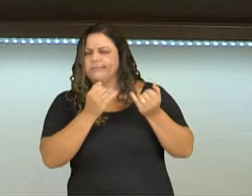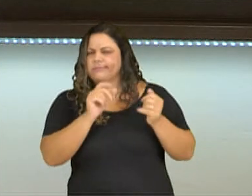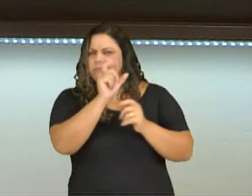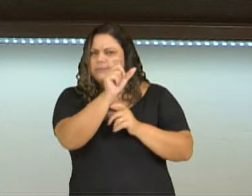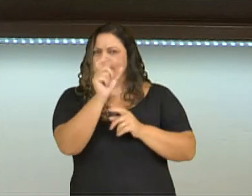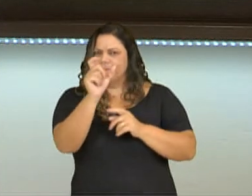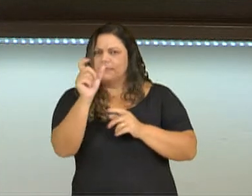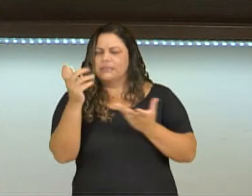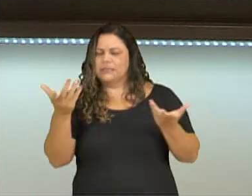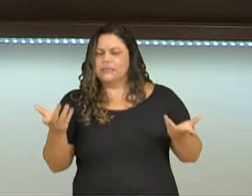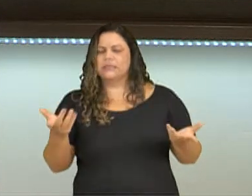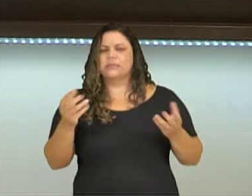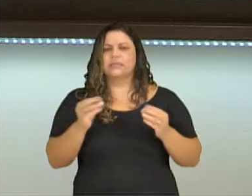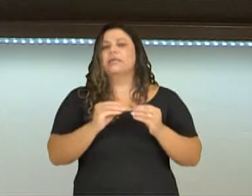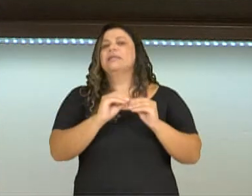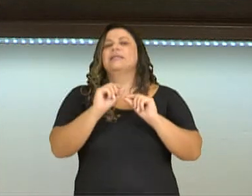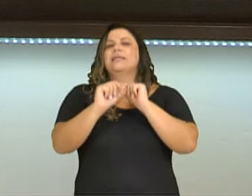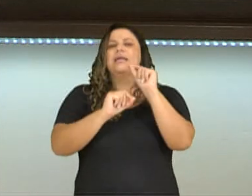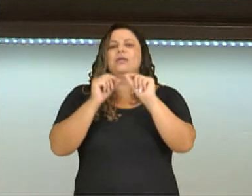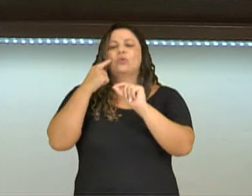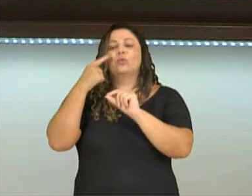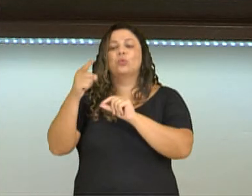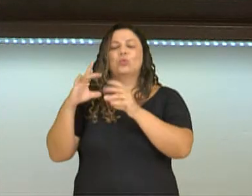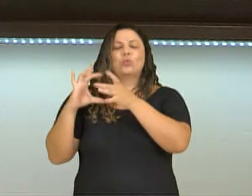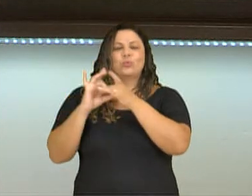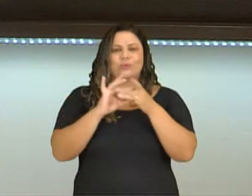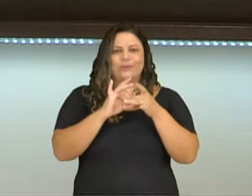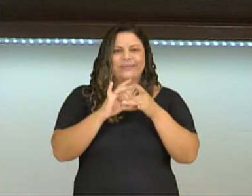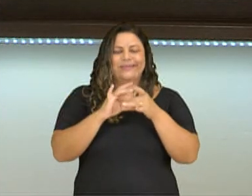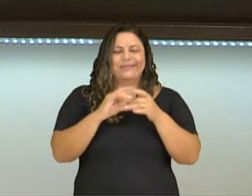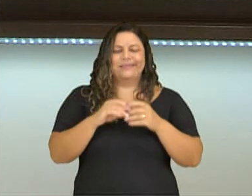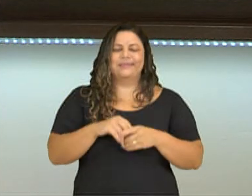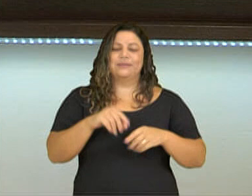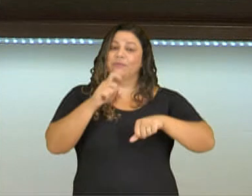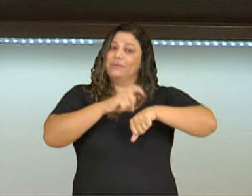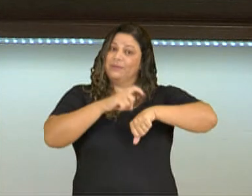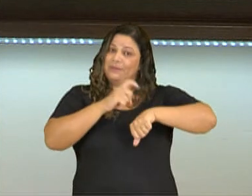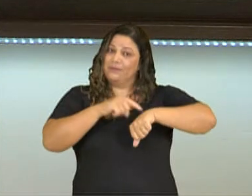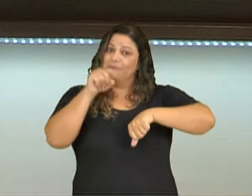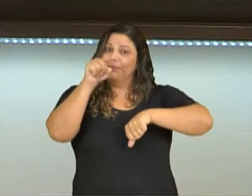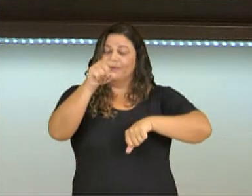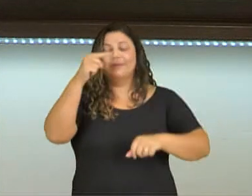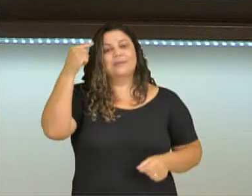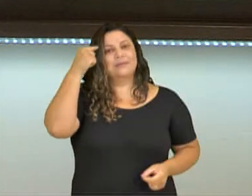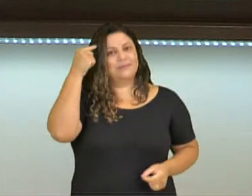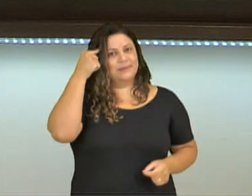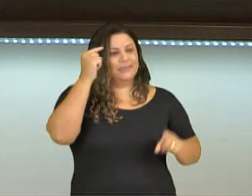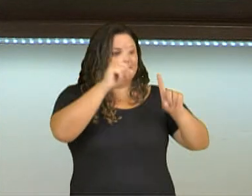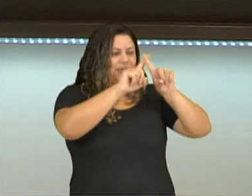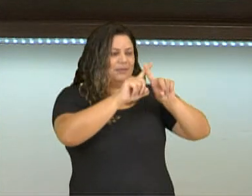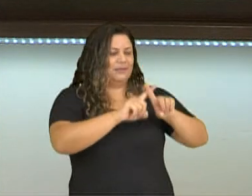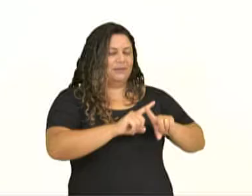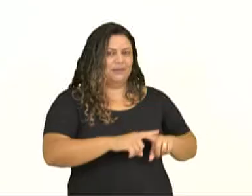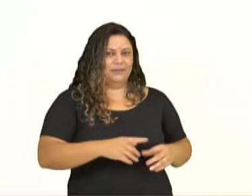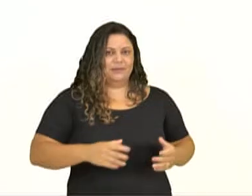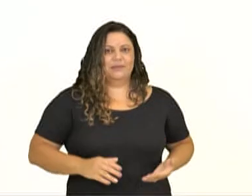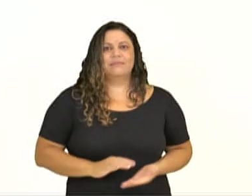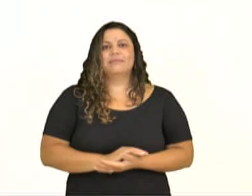palavra compelido dentro desse contexto, desse enunciado. Tá? Mais um tempo para vocês pensarem e assinalar uma das